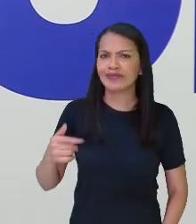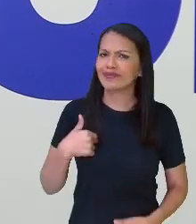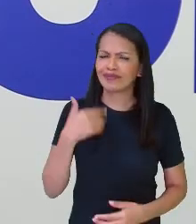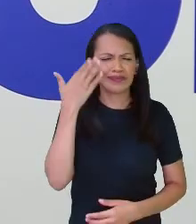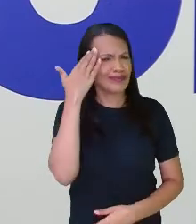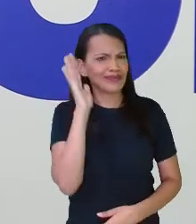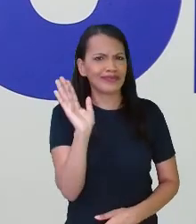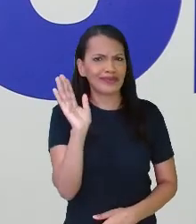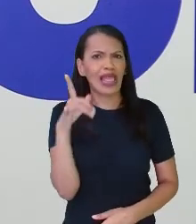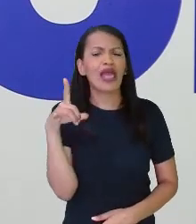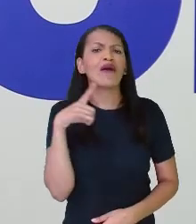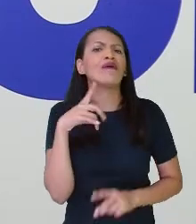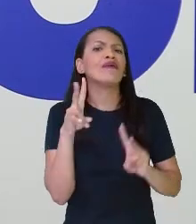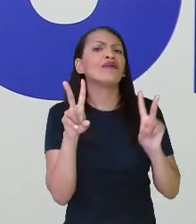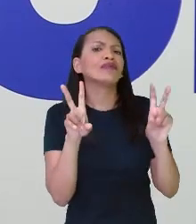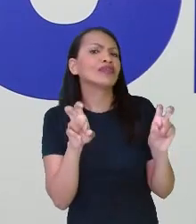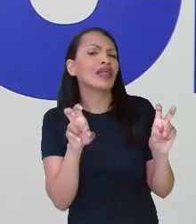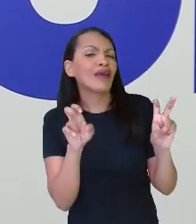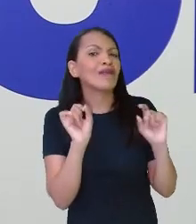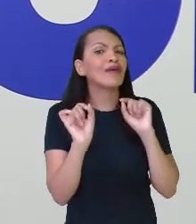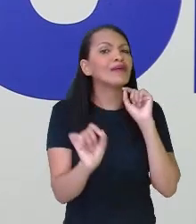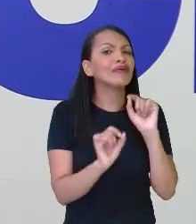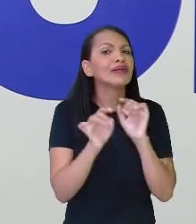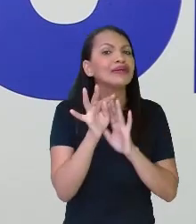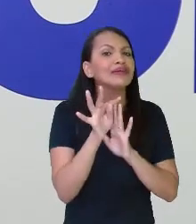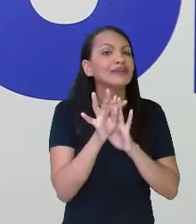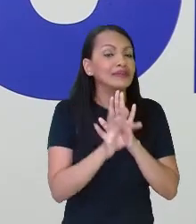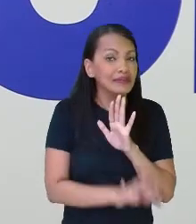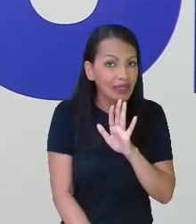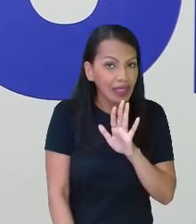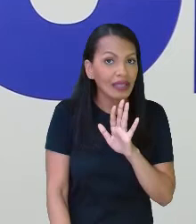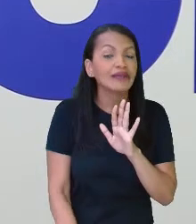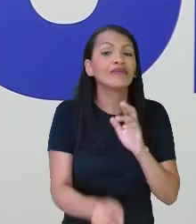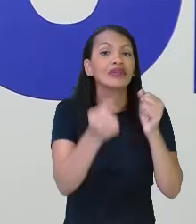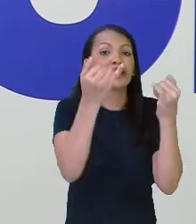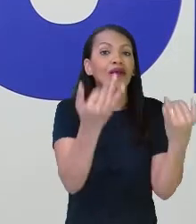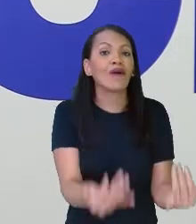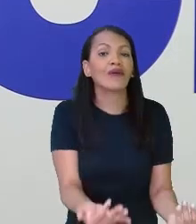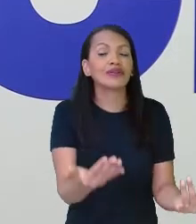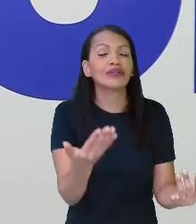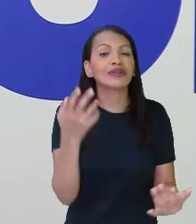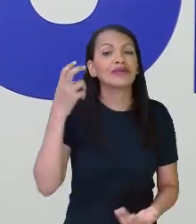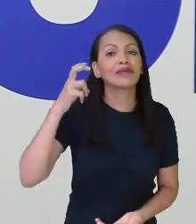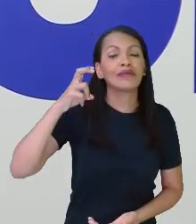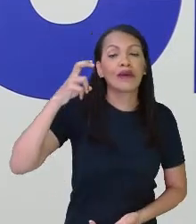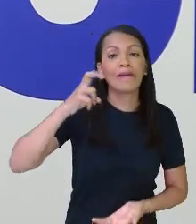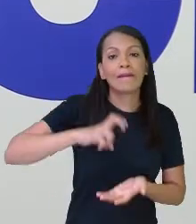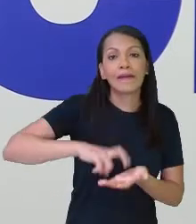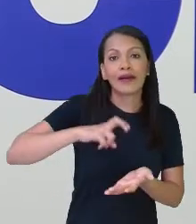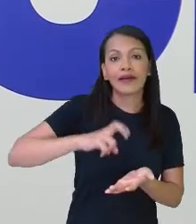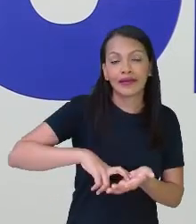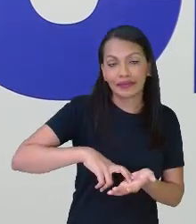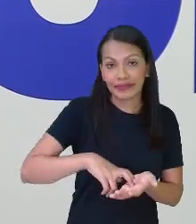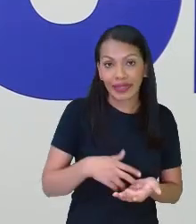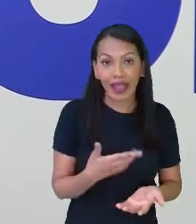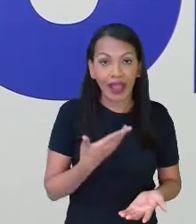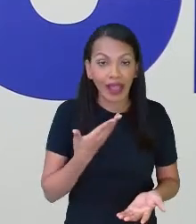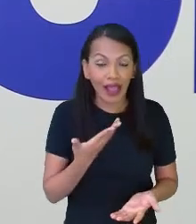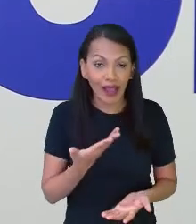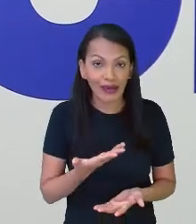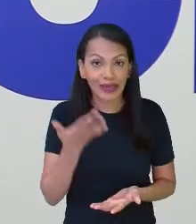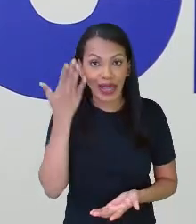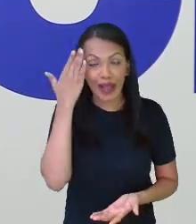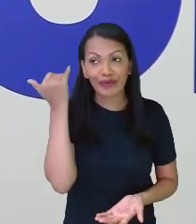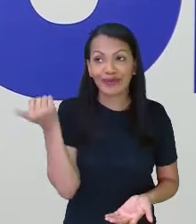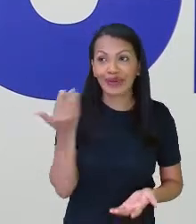que poderia ser tema de um daqueles textos que eu falei hoje pela manhã na aula, sobre você sabia. Olha aí, você Olha